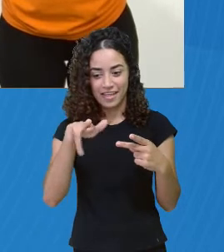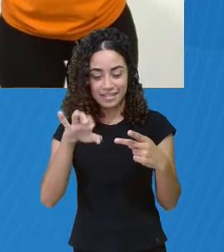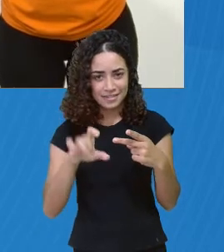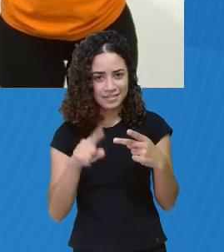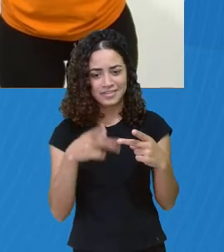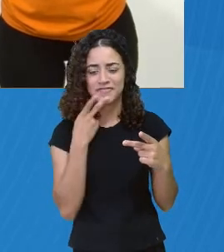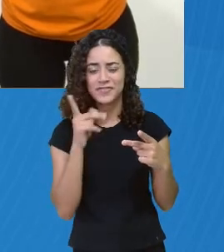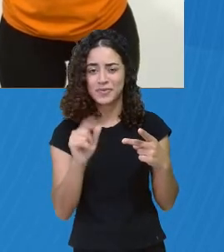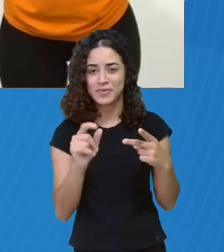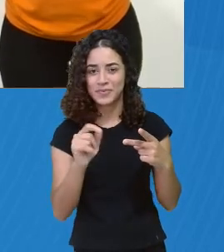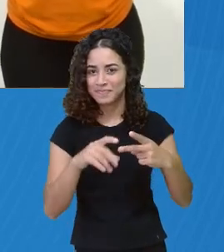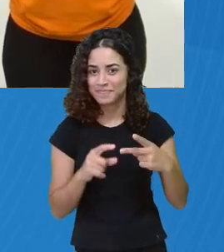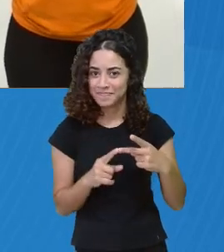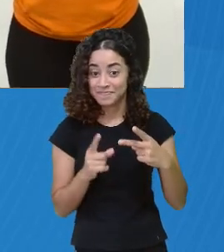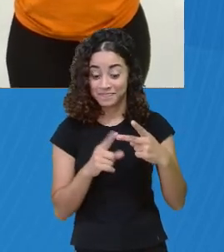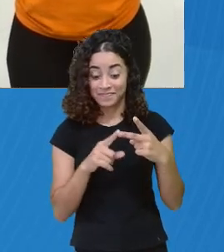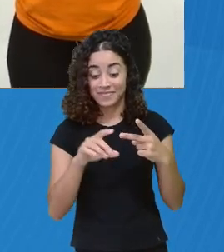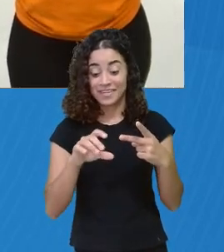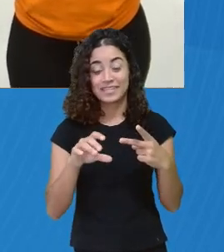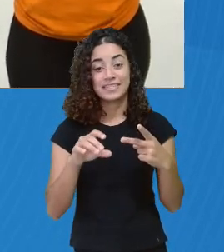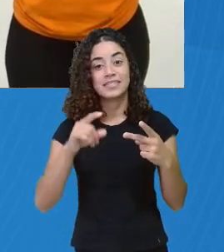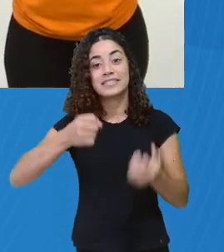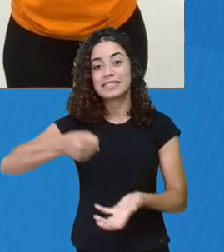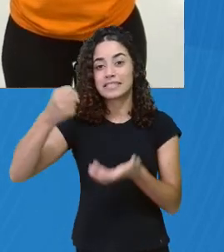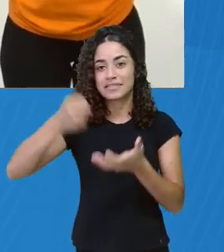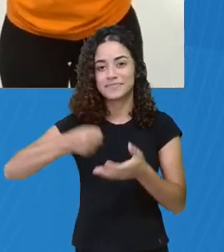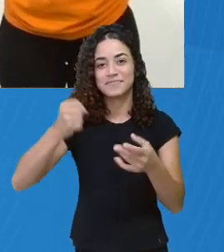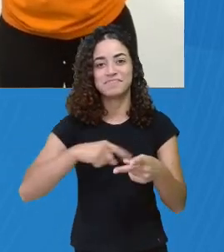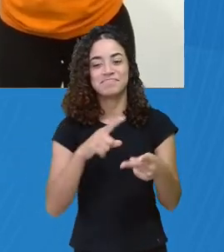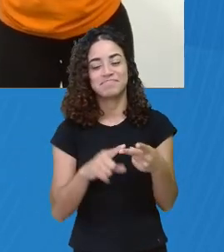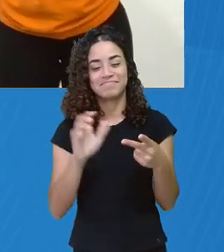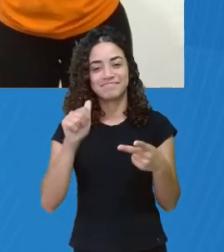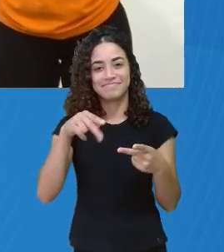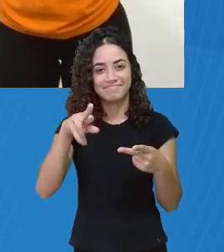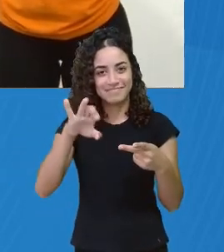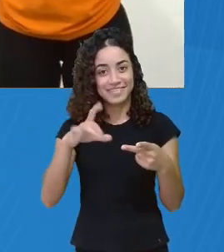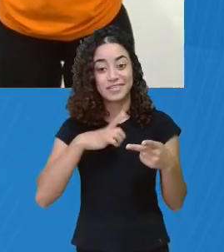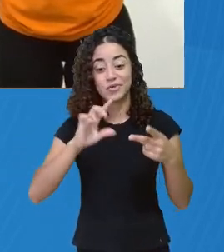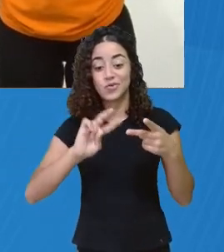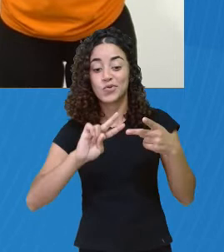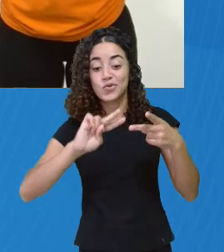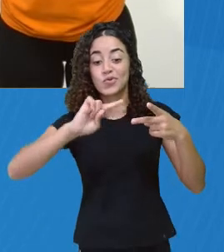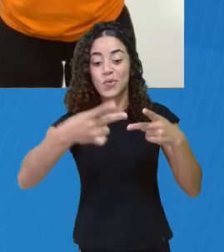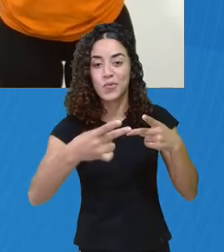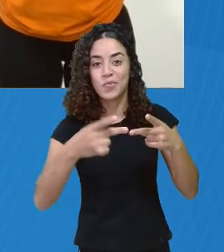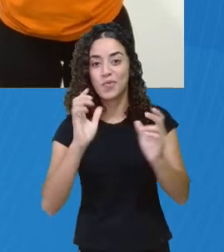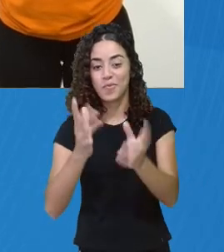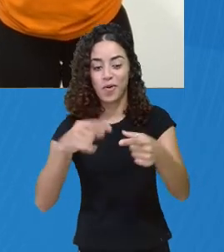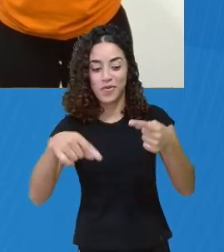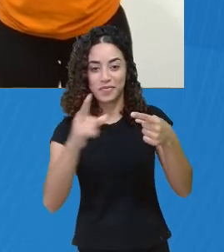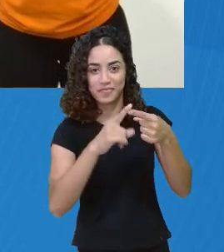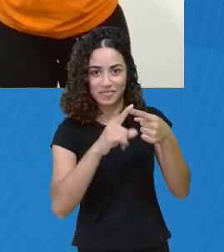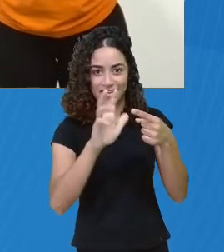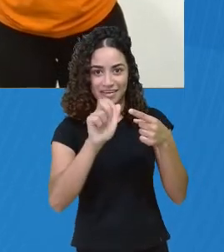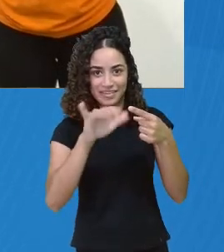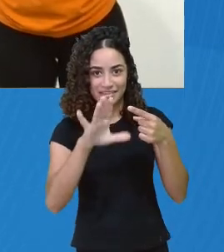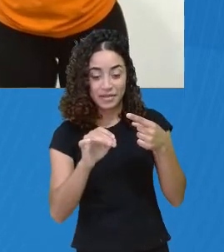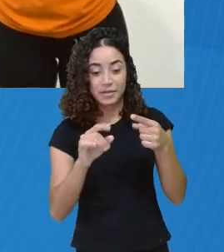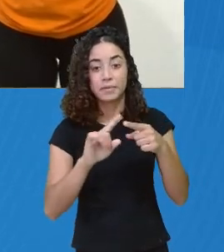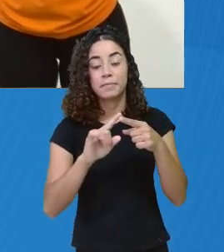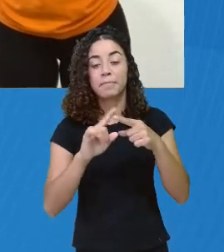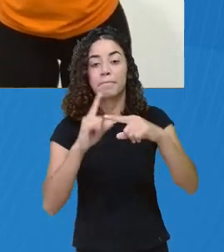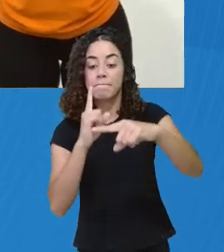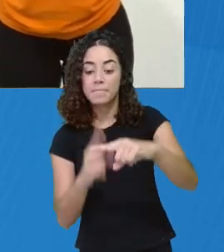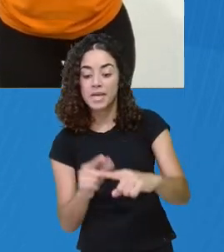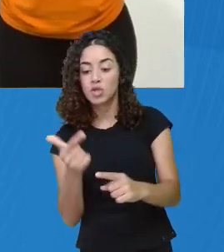diz a informação. O saco de André tem o dobro de bolas de Caio, adicionando mais 2 no